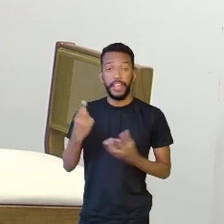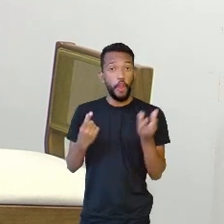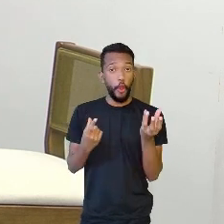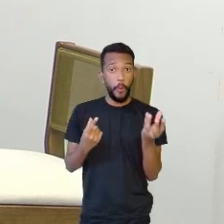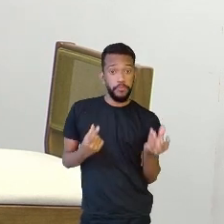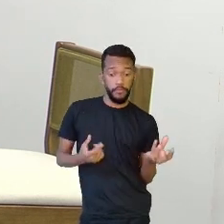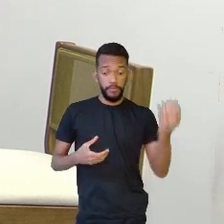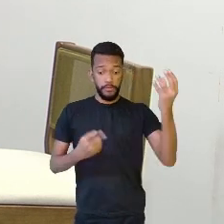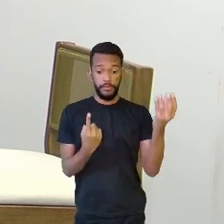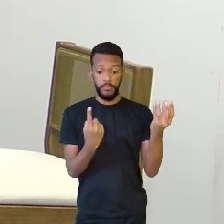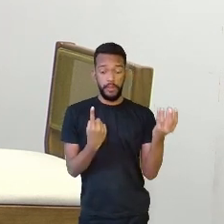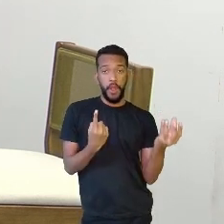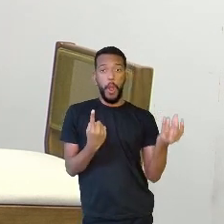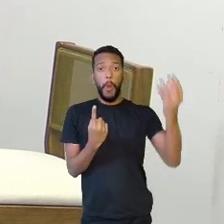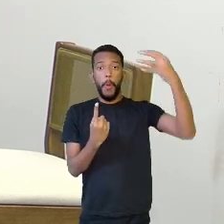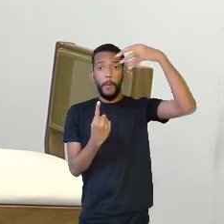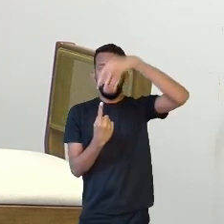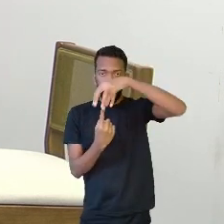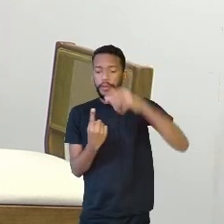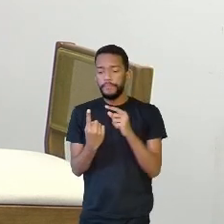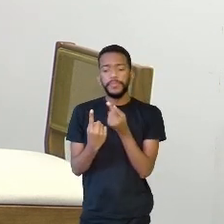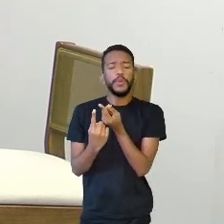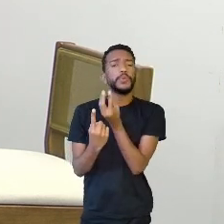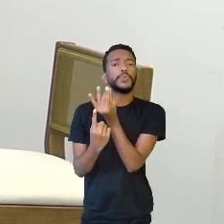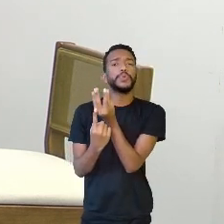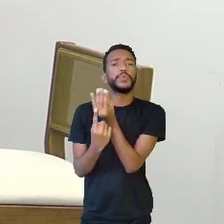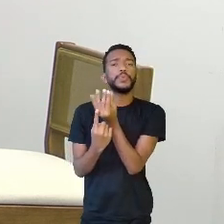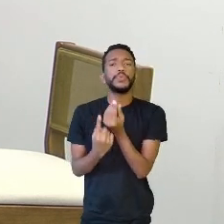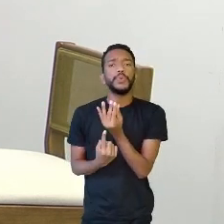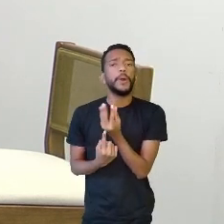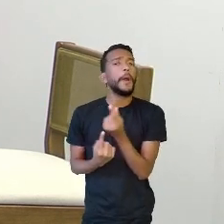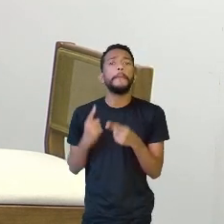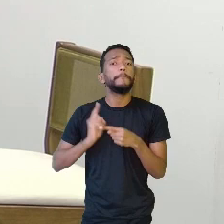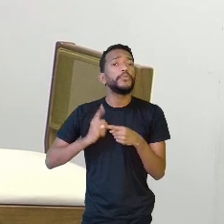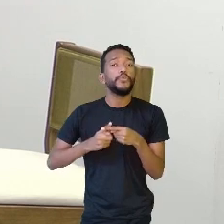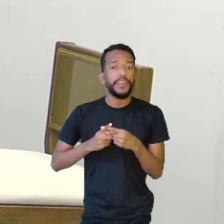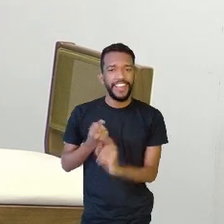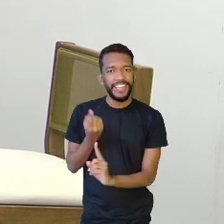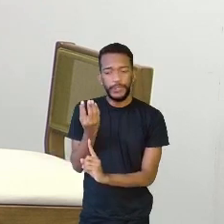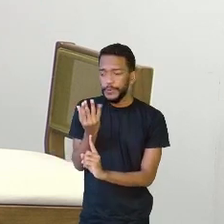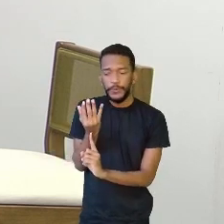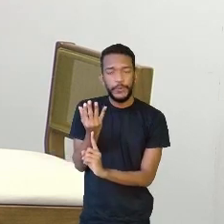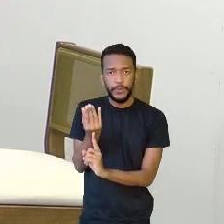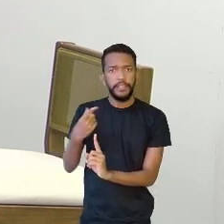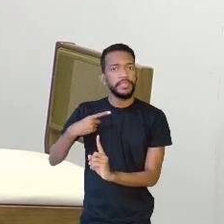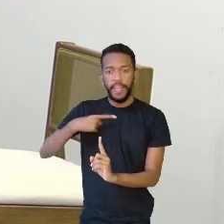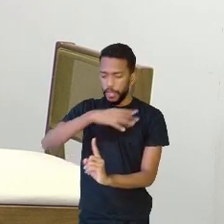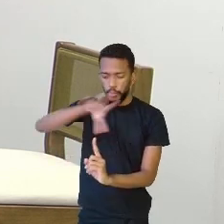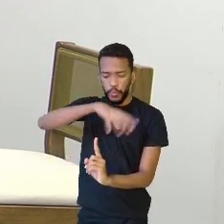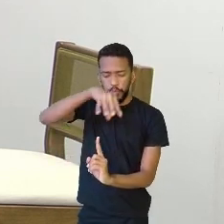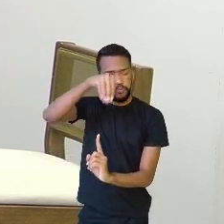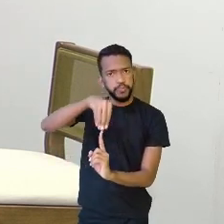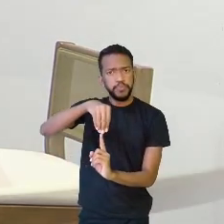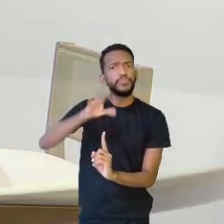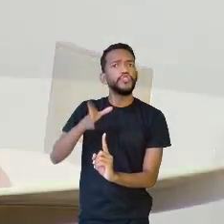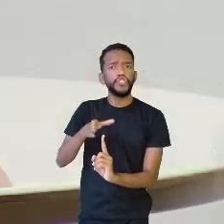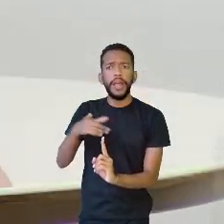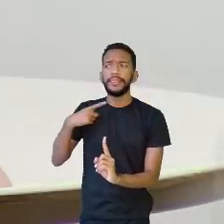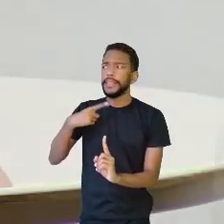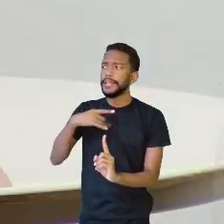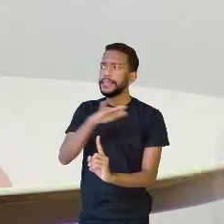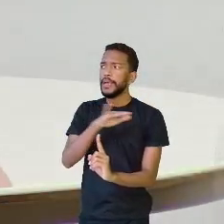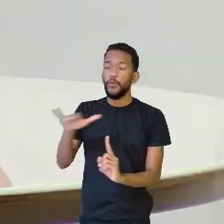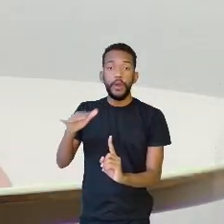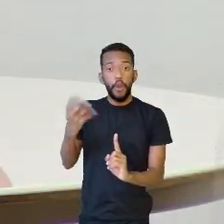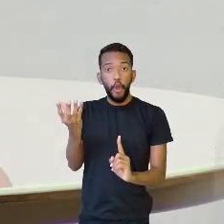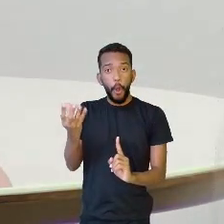dessa vela. Ou seja, a combustão está acontecendo aqui porque os elementos eles estão reagindo. Está tudo junto, está tudo tranquilo. Quando eu